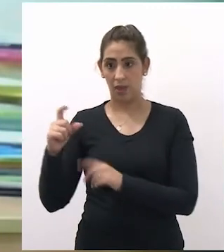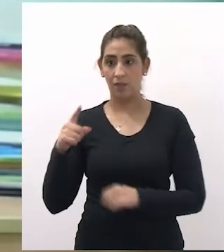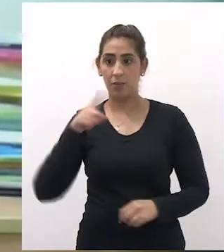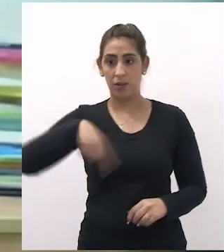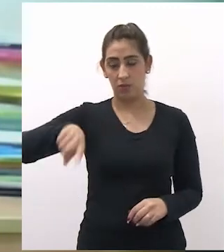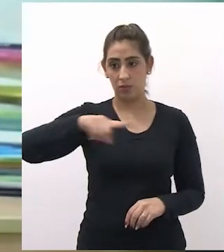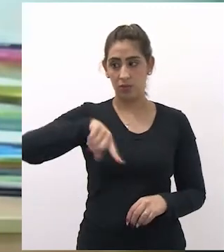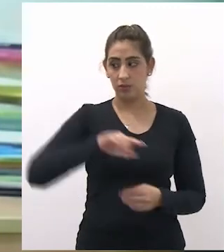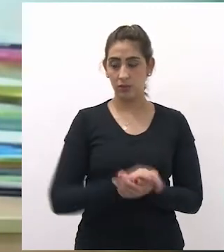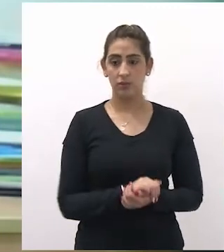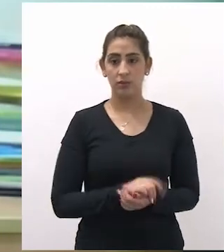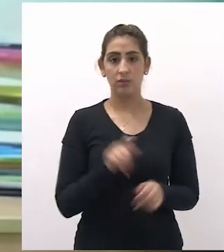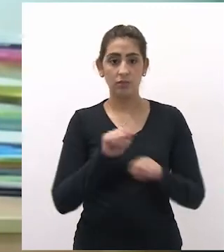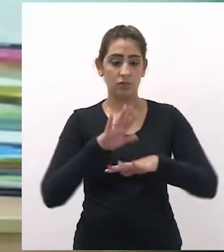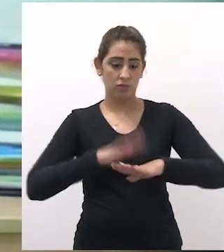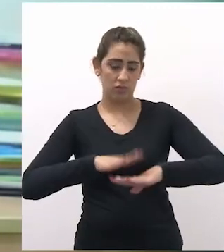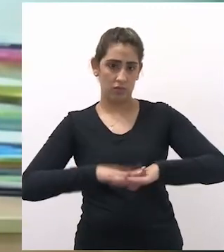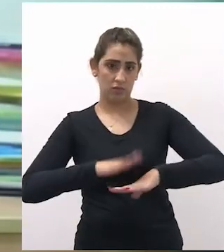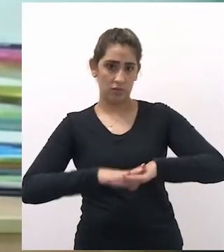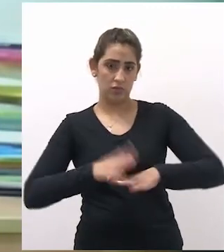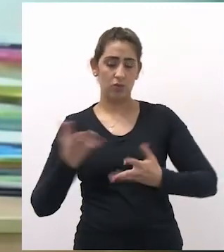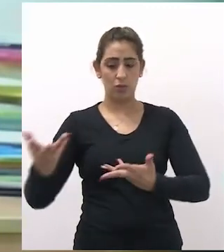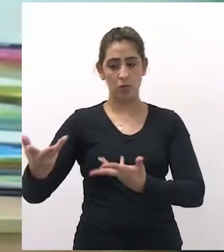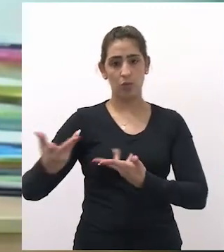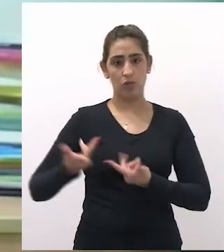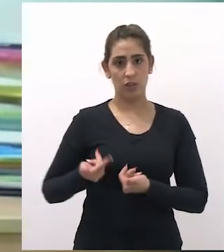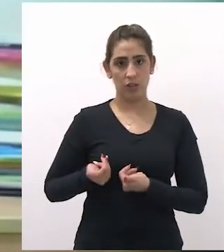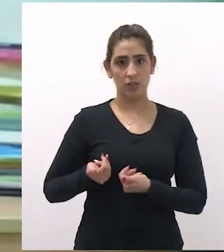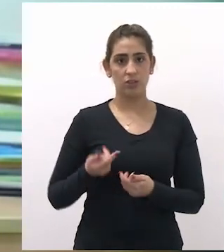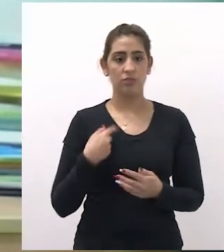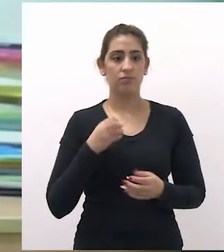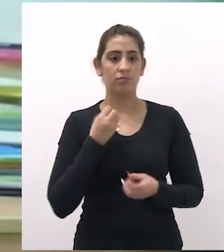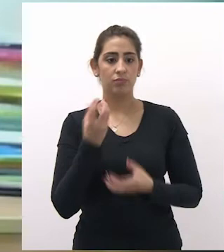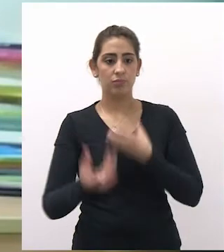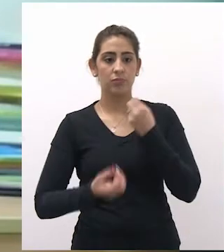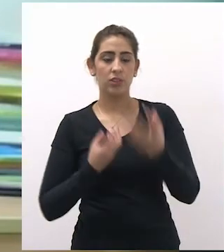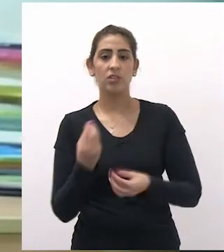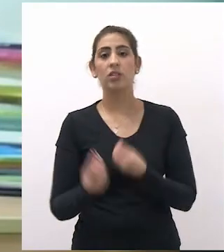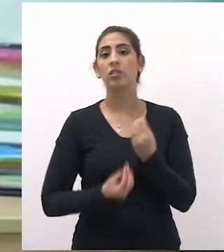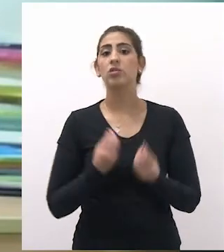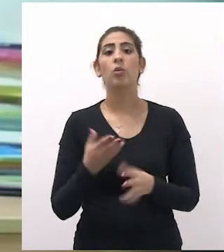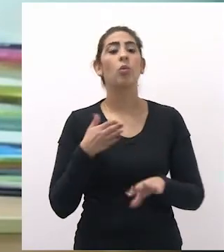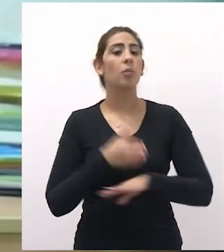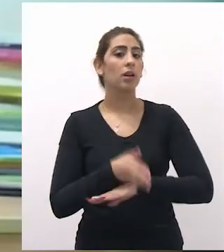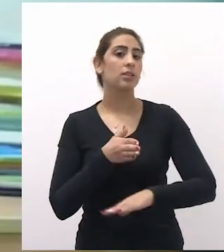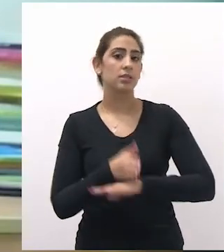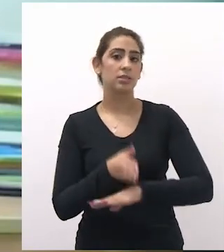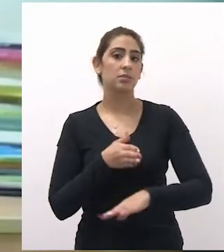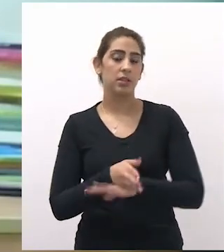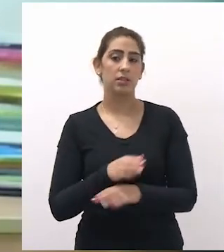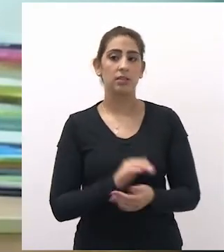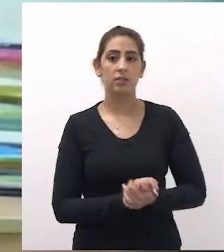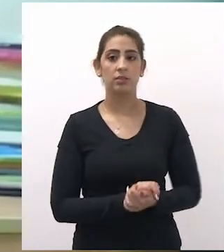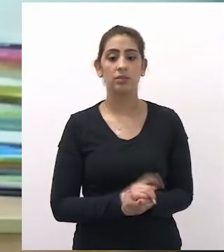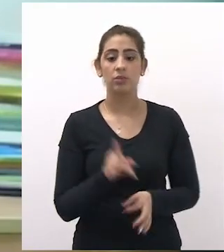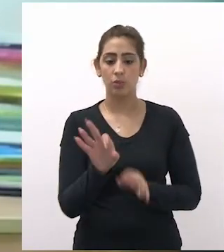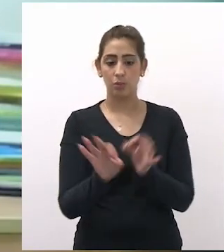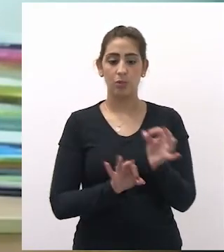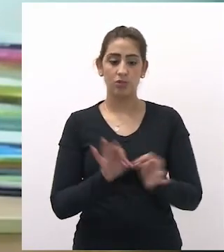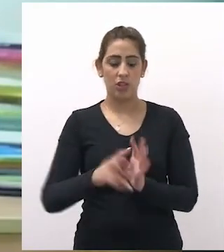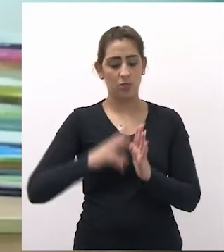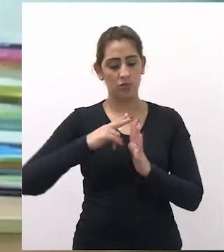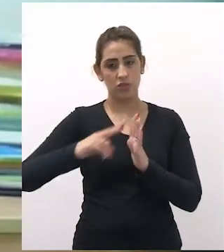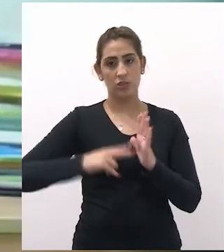vocês fazerem aí o convite, passar as informações de como participar do projeto de